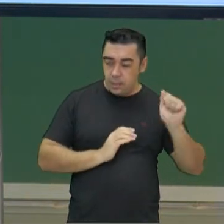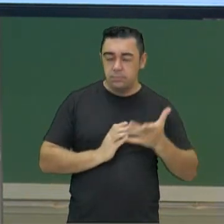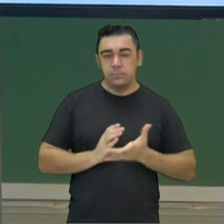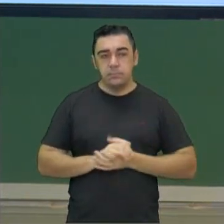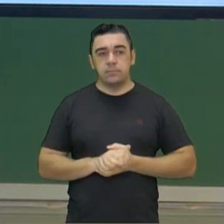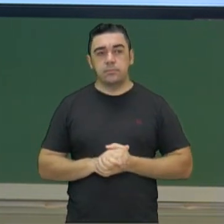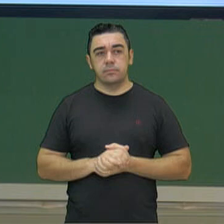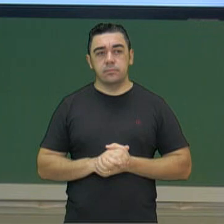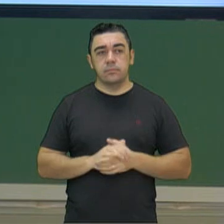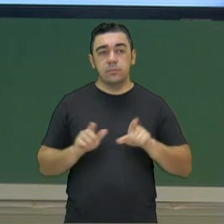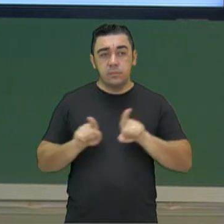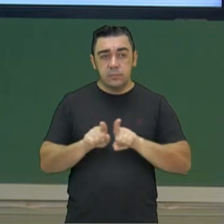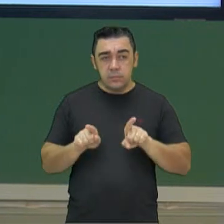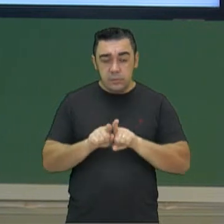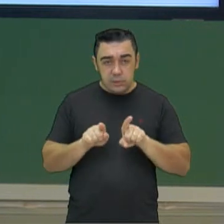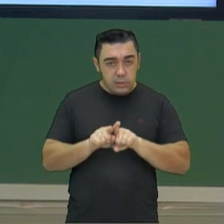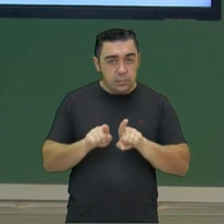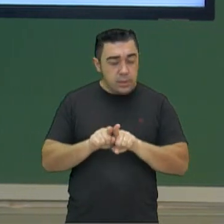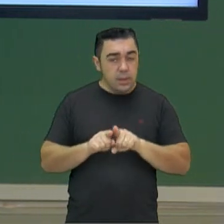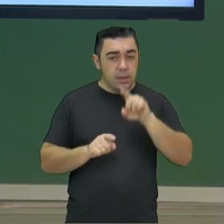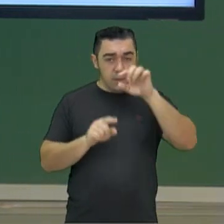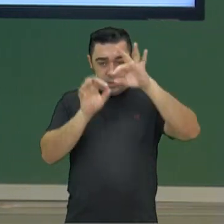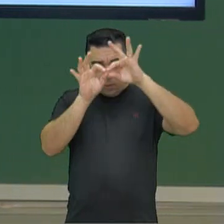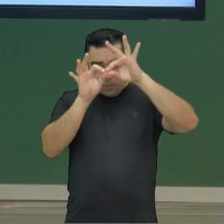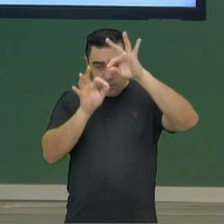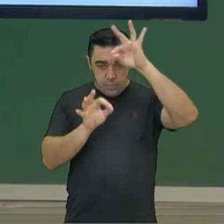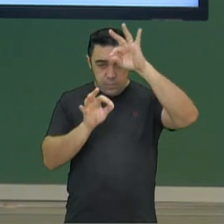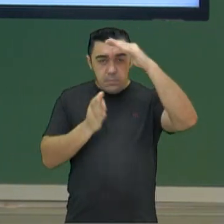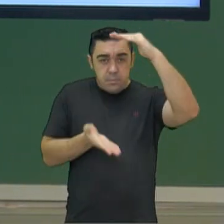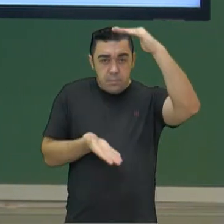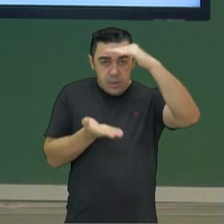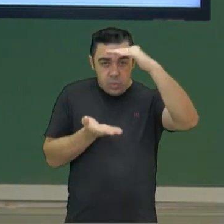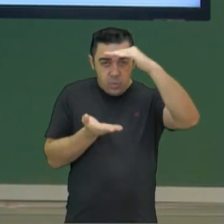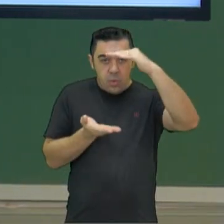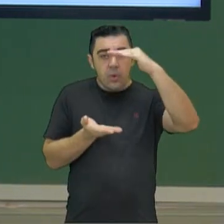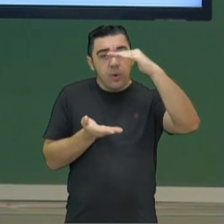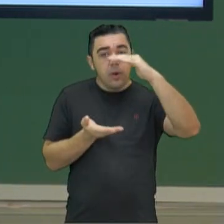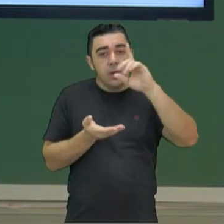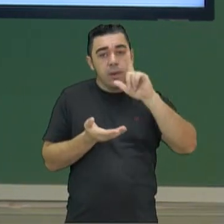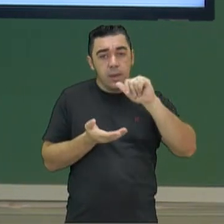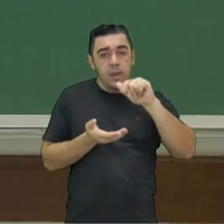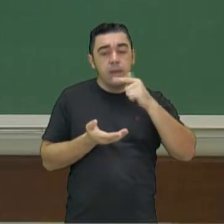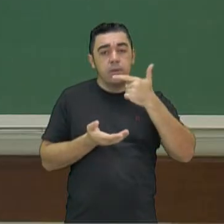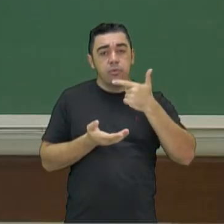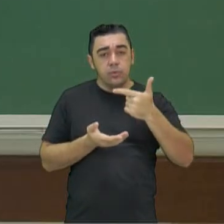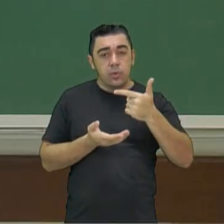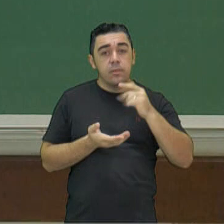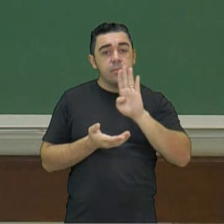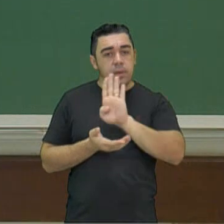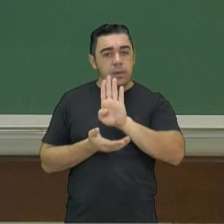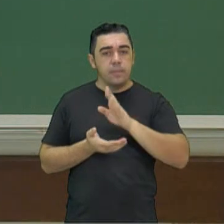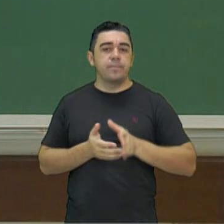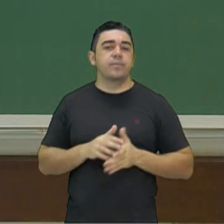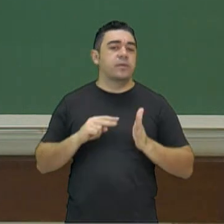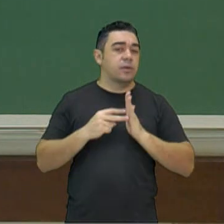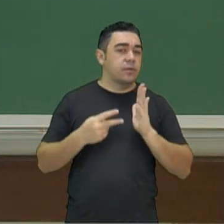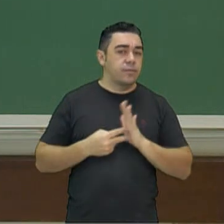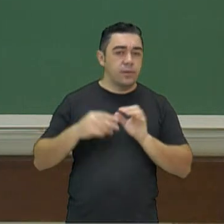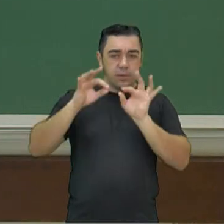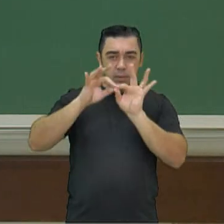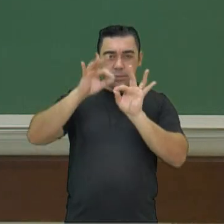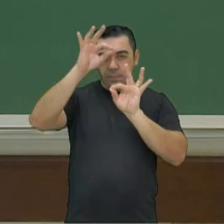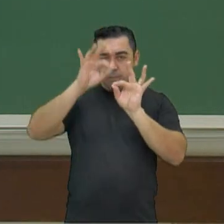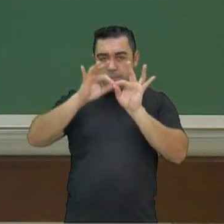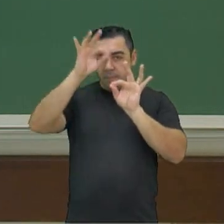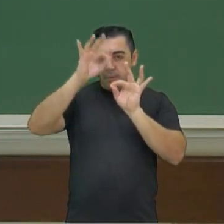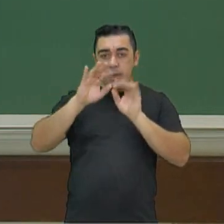mesma coisa acontece com o eixo menor. O eixo menor, eu tenho que vale 2B. Quer dizer que o semi-eixo vale